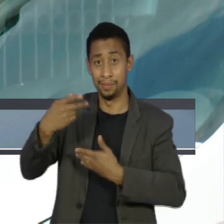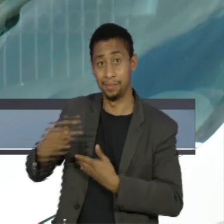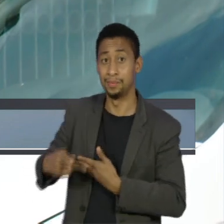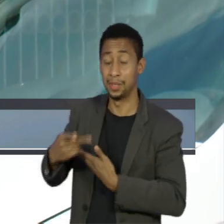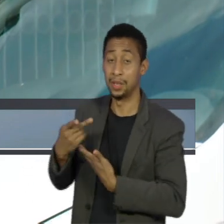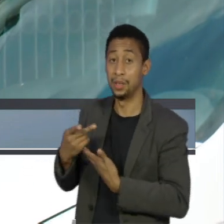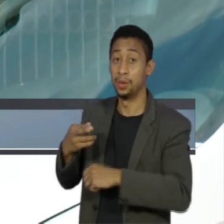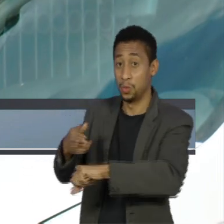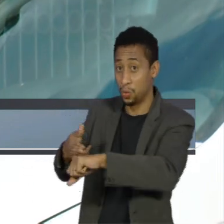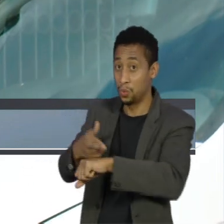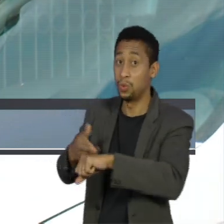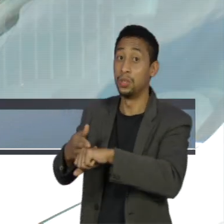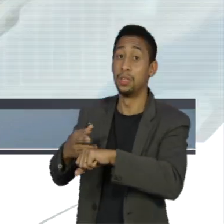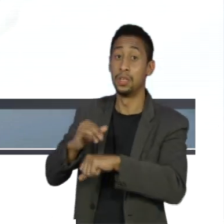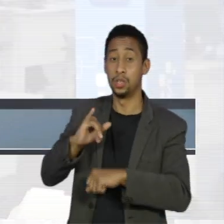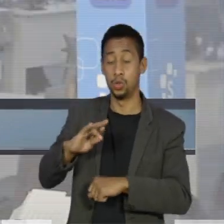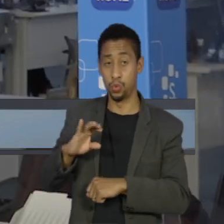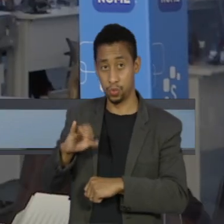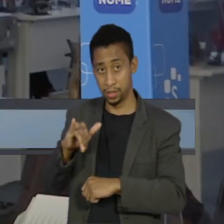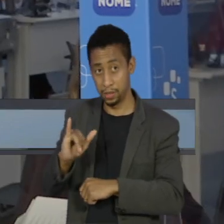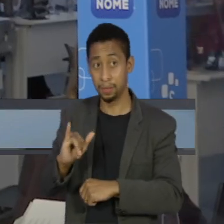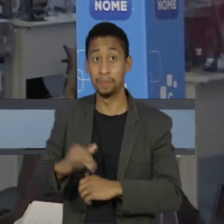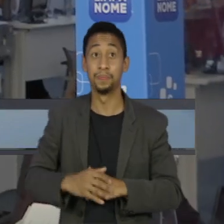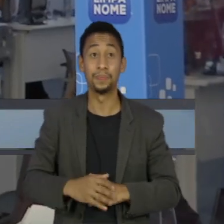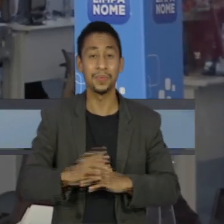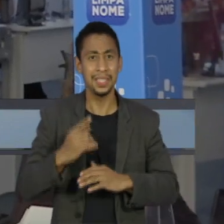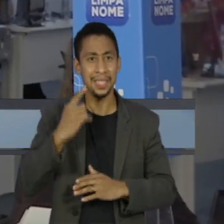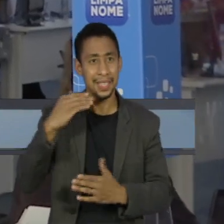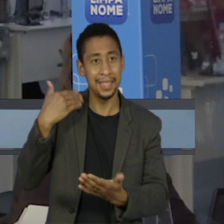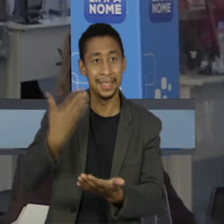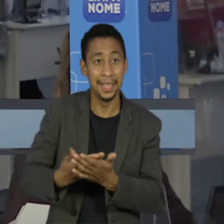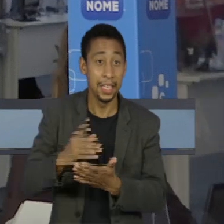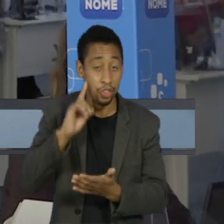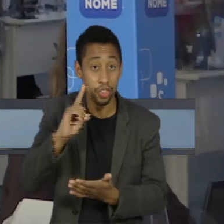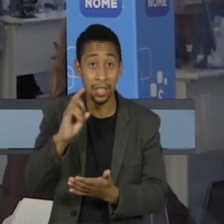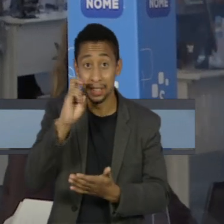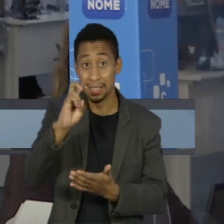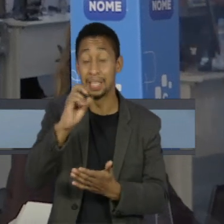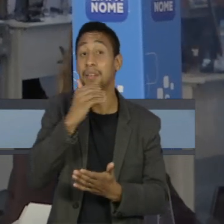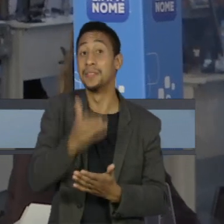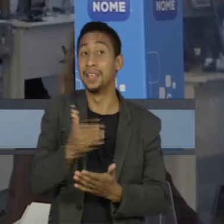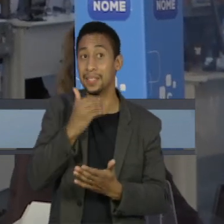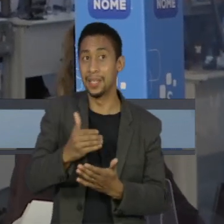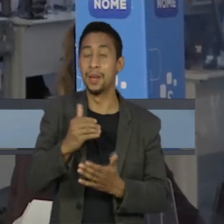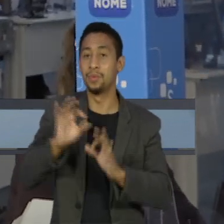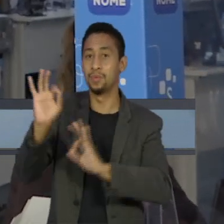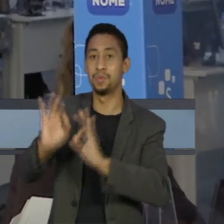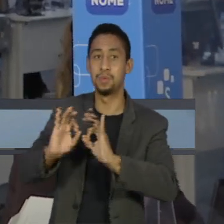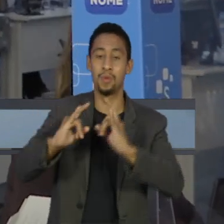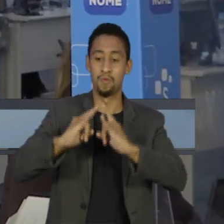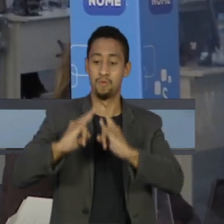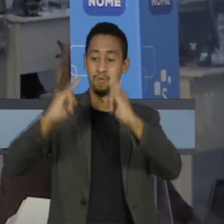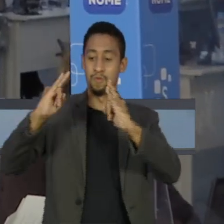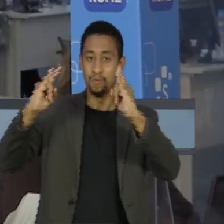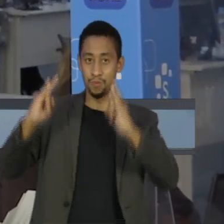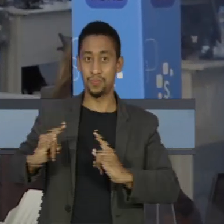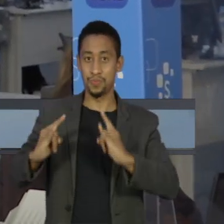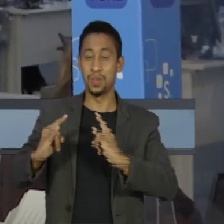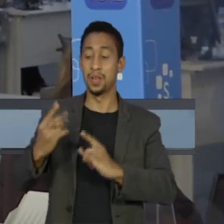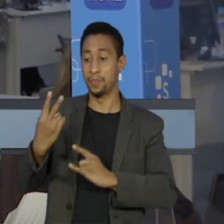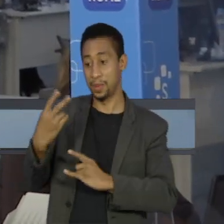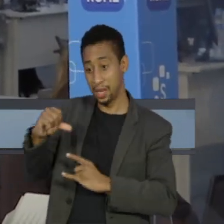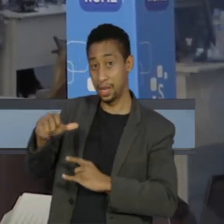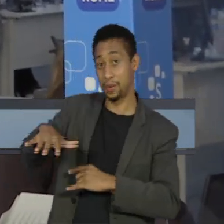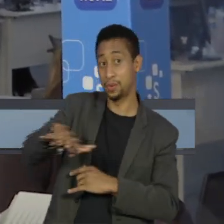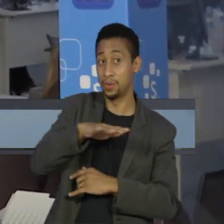em Rondônia, Yuri Lima. Até o dia 5 de dezembro, a Serasa estará com uma tenda montada no Largo da Batata, em Pinheiros, zona oeste de São